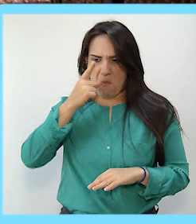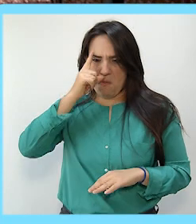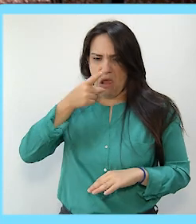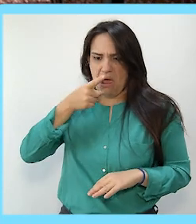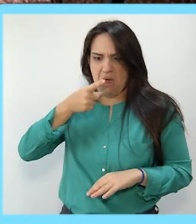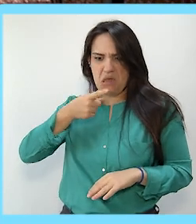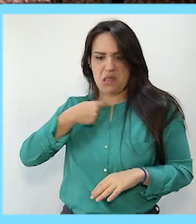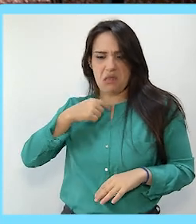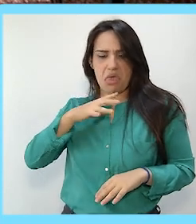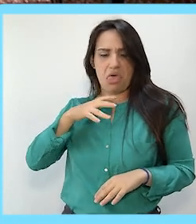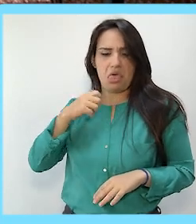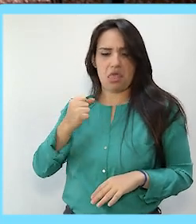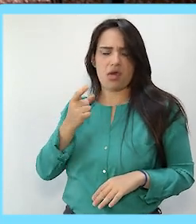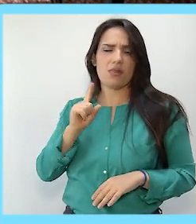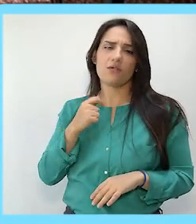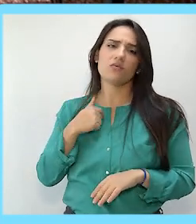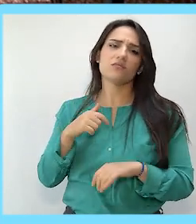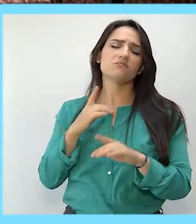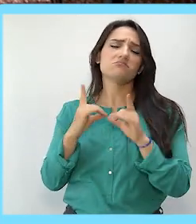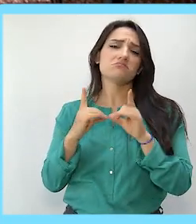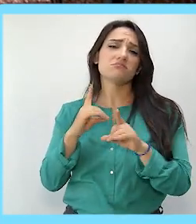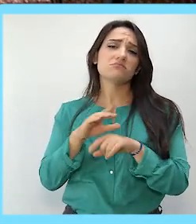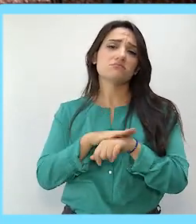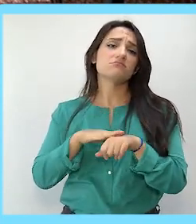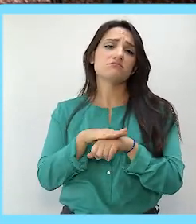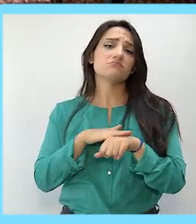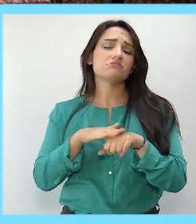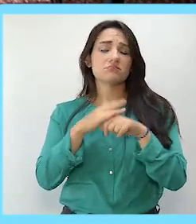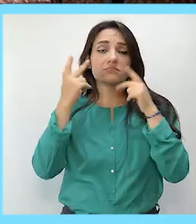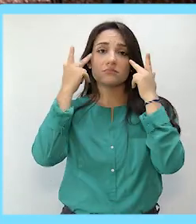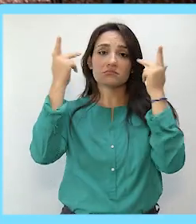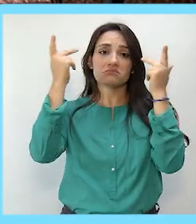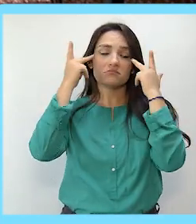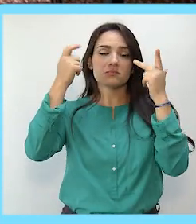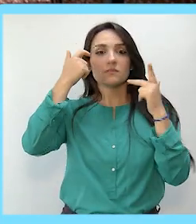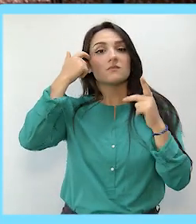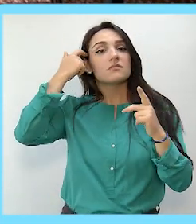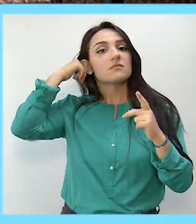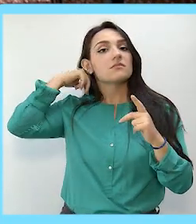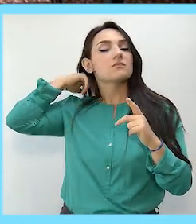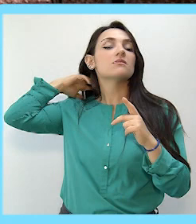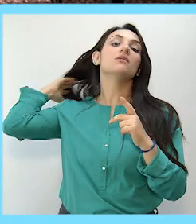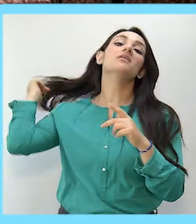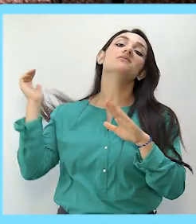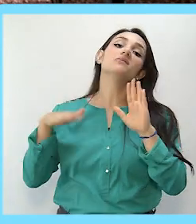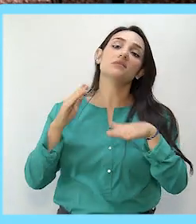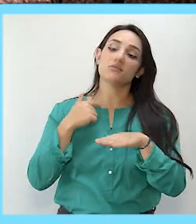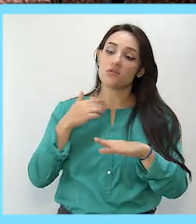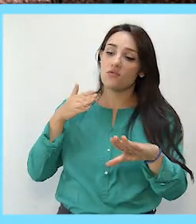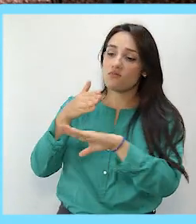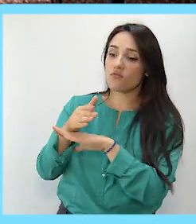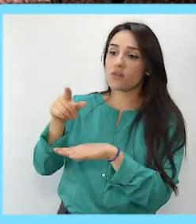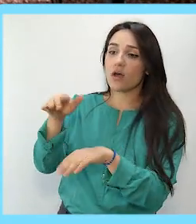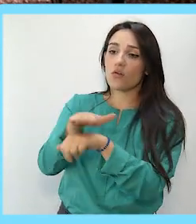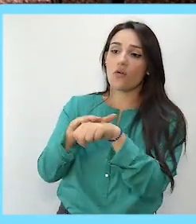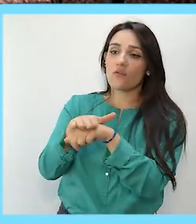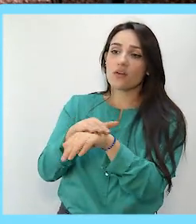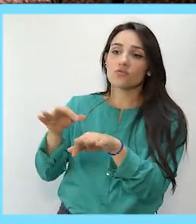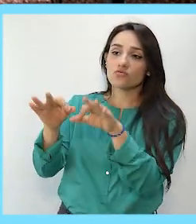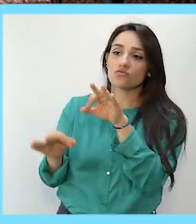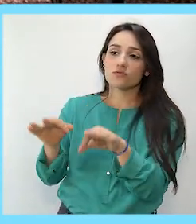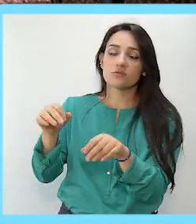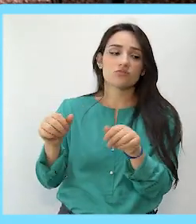meu diálogo, eu penso que ele é sempre assim, mais tranquilo, e eu despacho assim com as autoridades, magistrados, Ministério